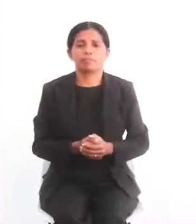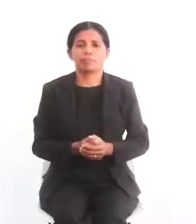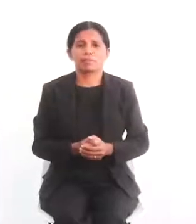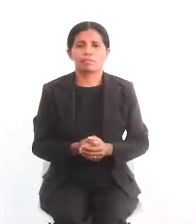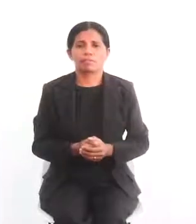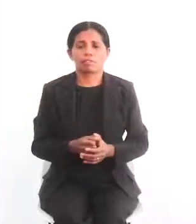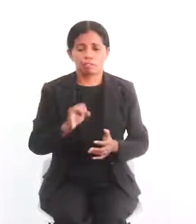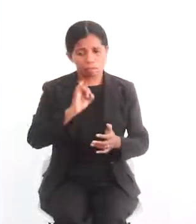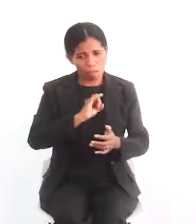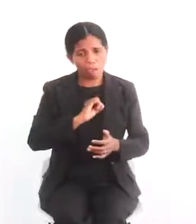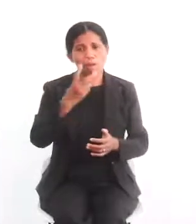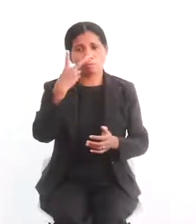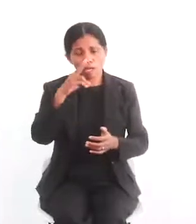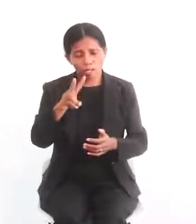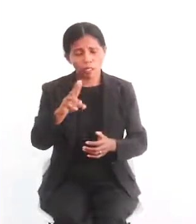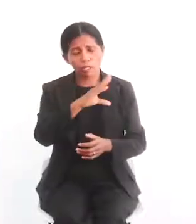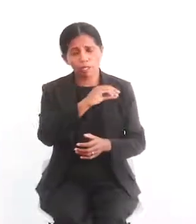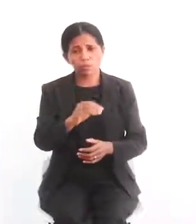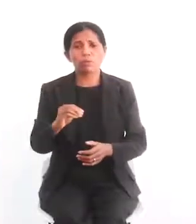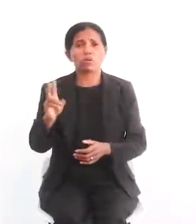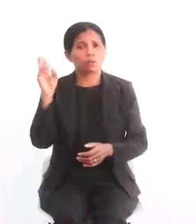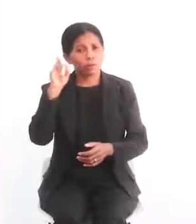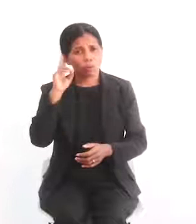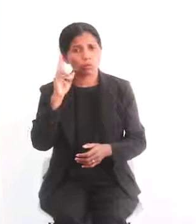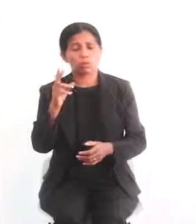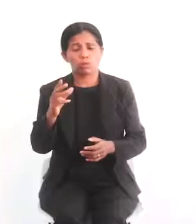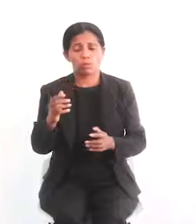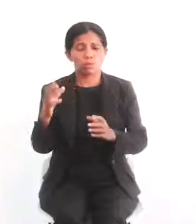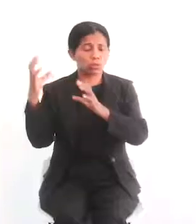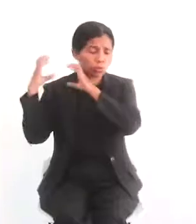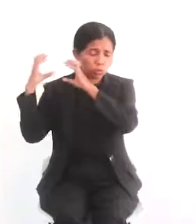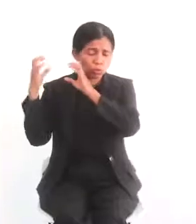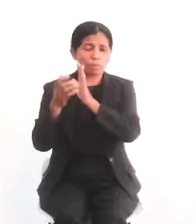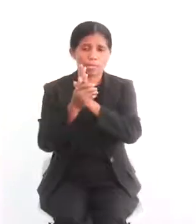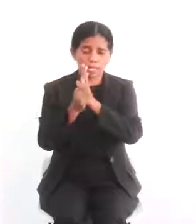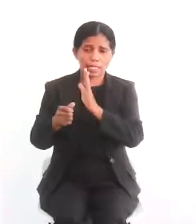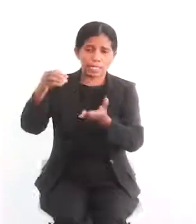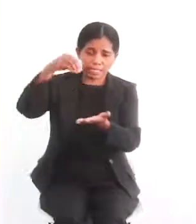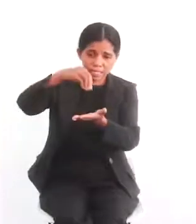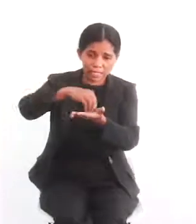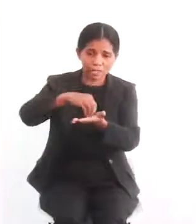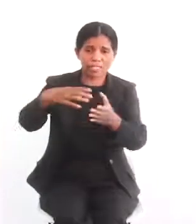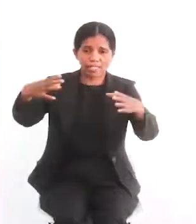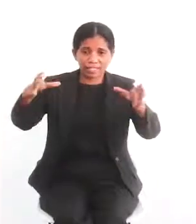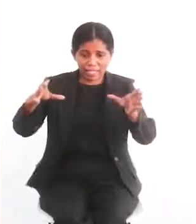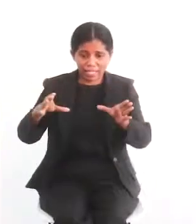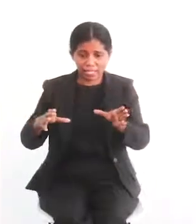Eu vi e ouvi que o líquido vai ao fogo num tacho para separar a água do